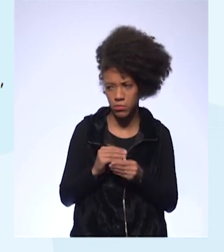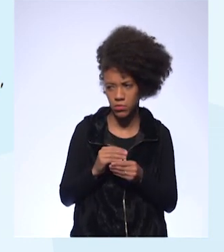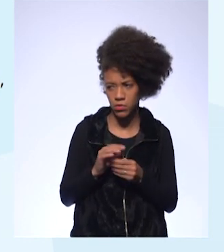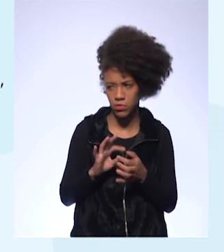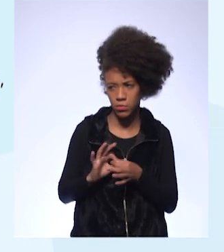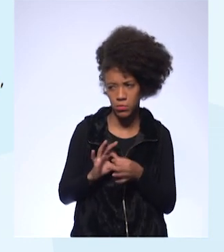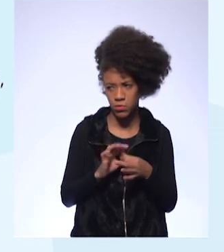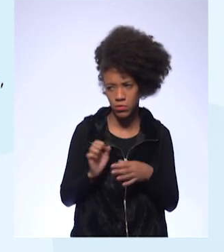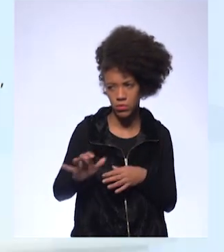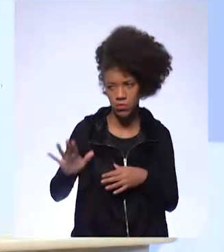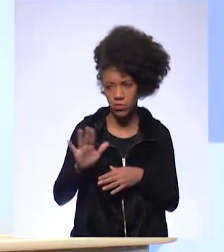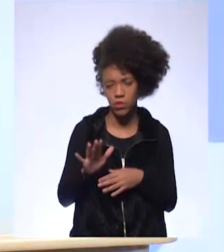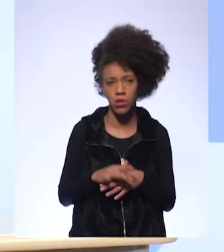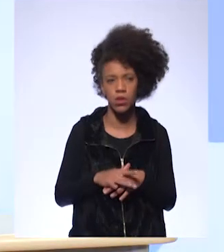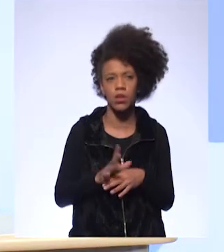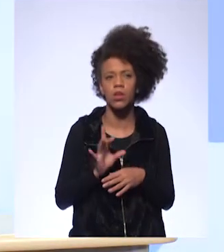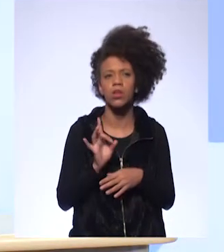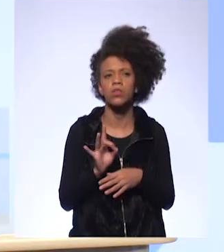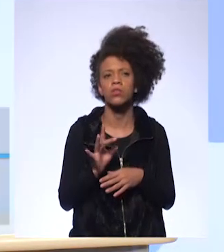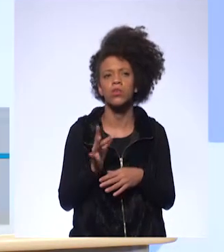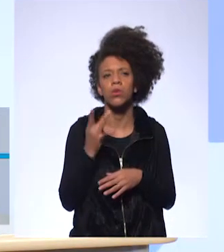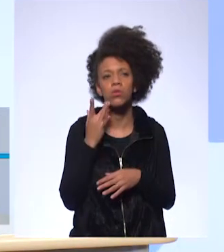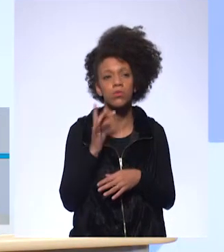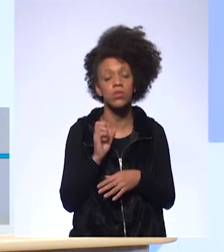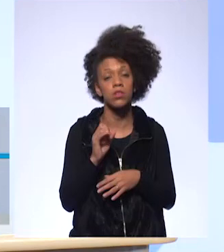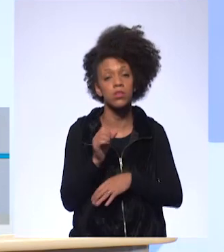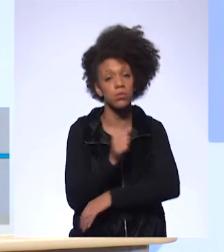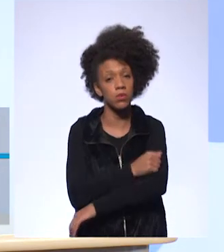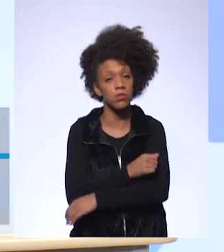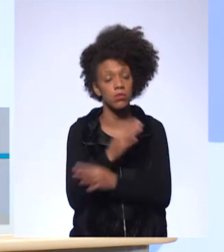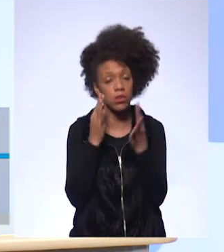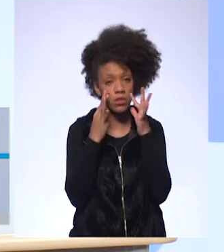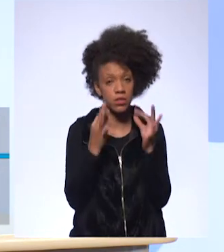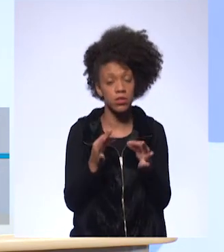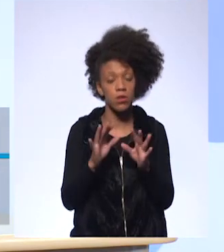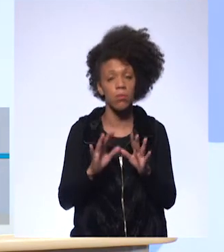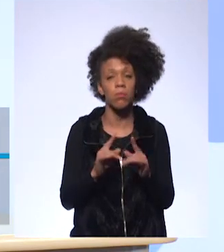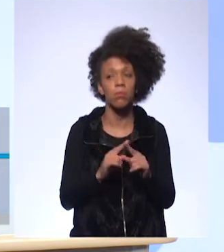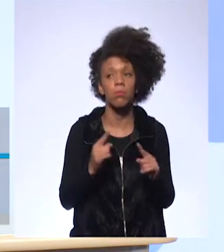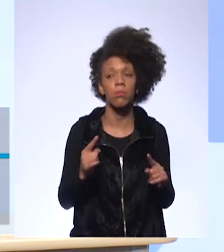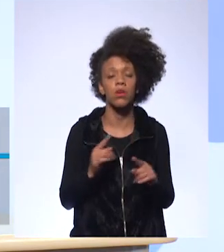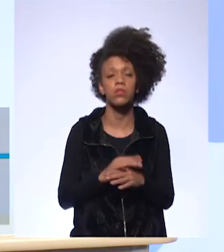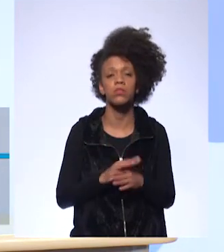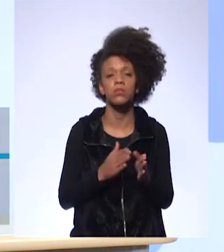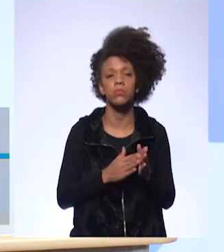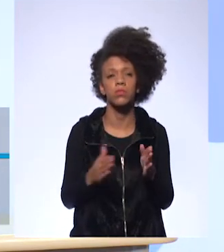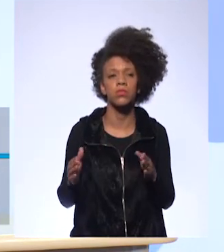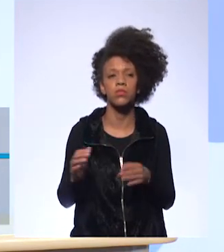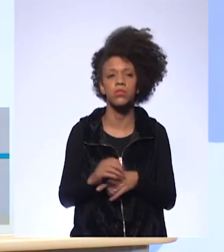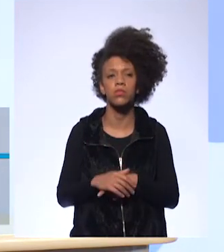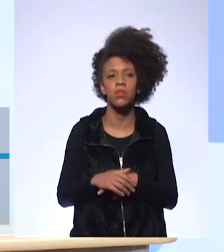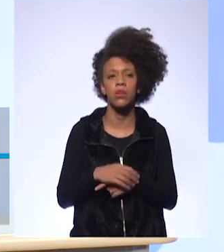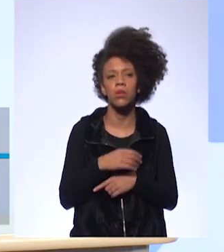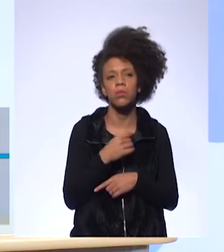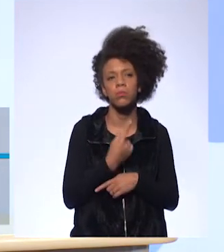Europeia? Não, é só para pontuar, não sei se os estudantes prestaram atenção, mas no momento em que a animação chega no